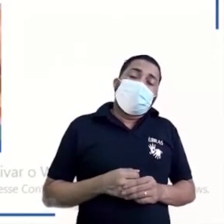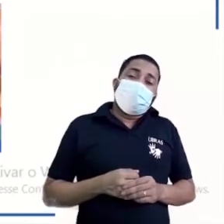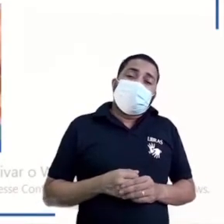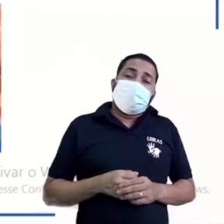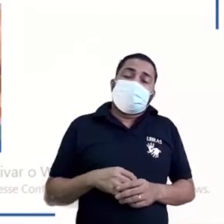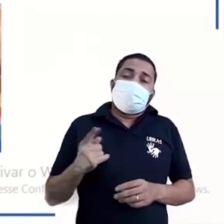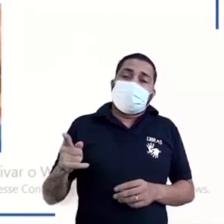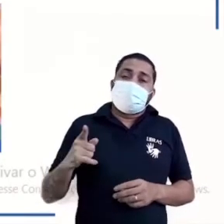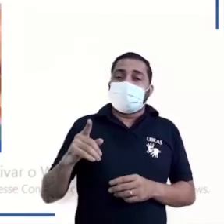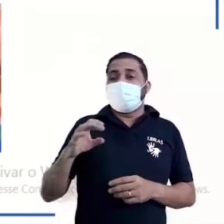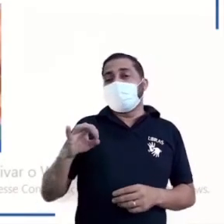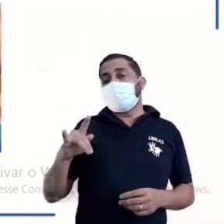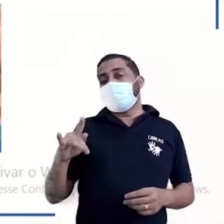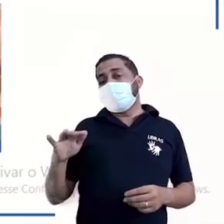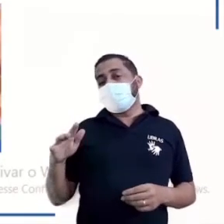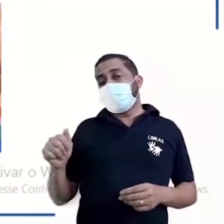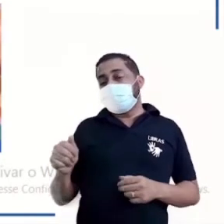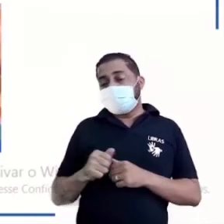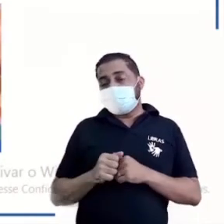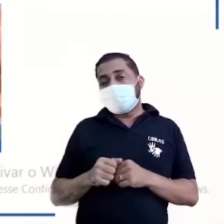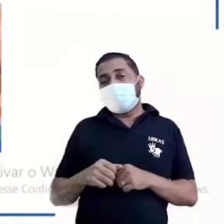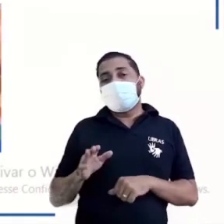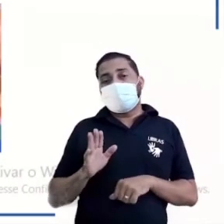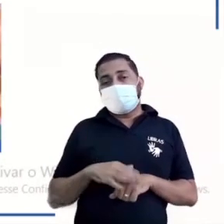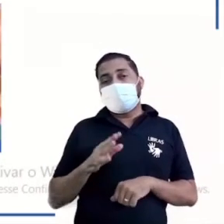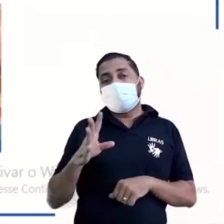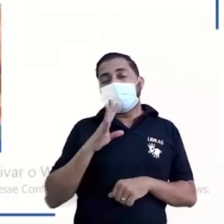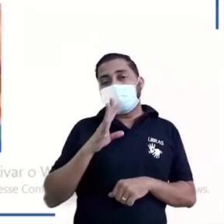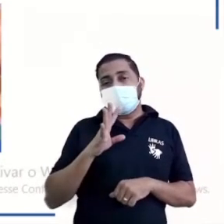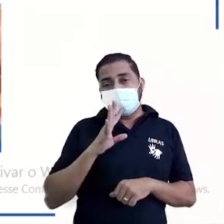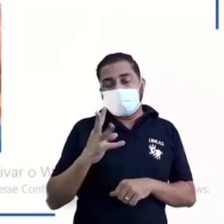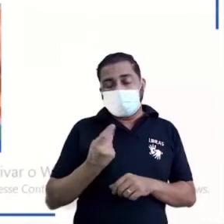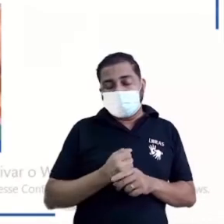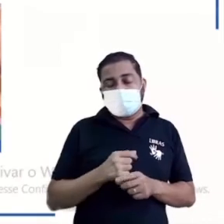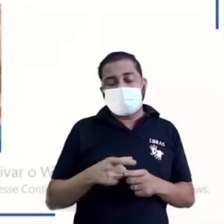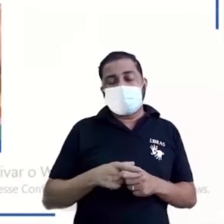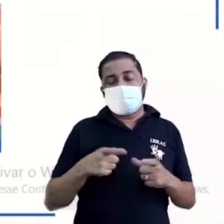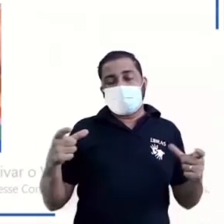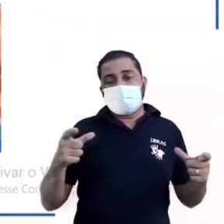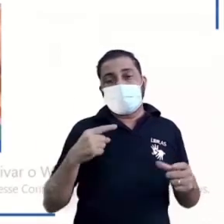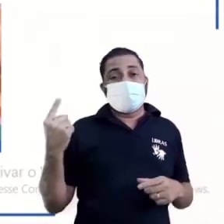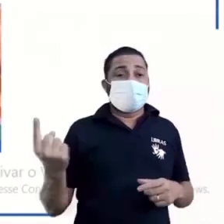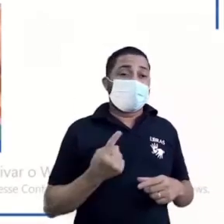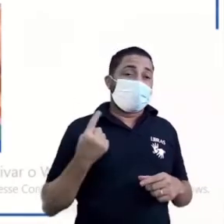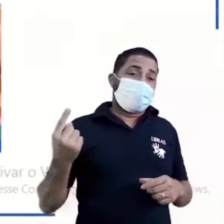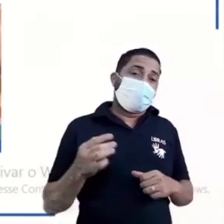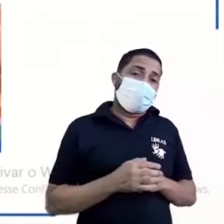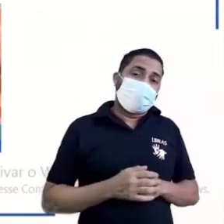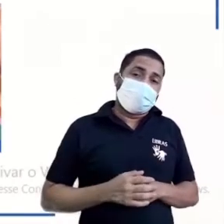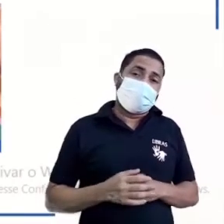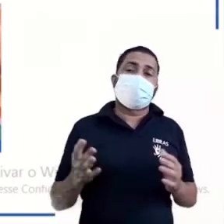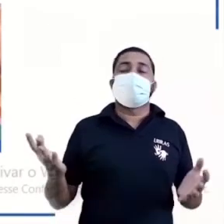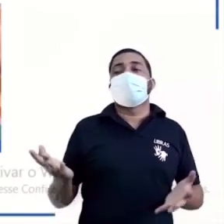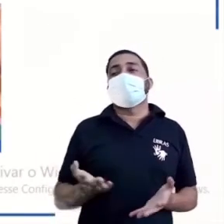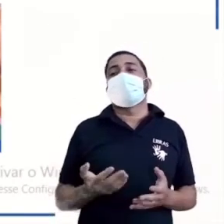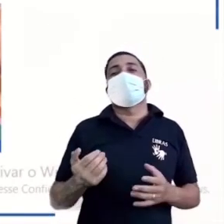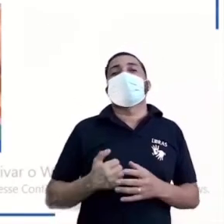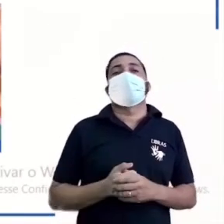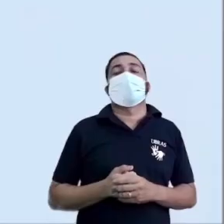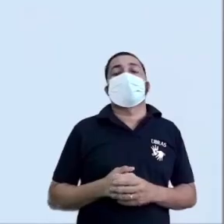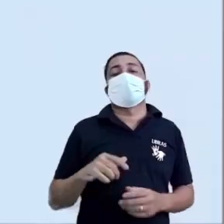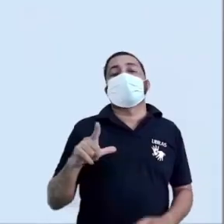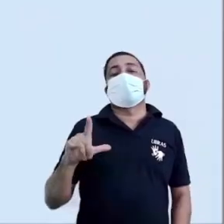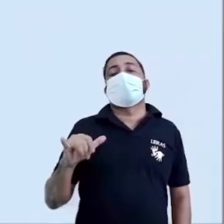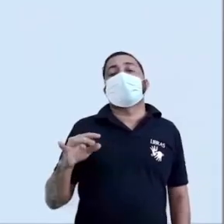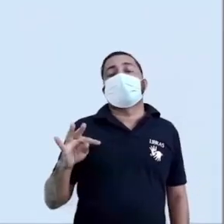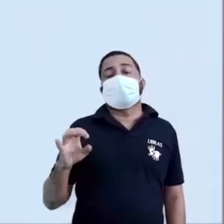a xilogravura e a serigrafia são mais conhecidas na maioria de todos nós, né? Hoje em dia, a